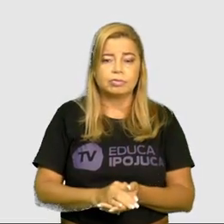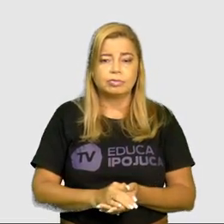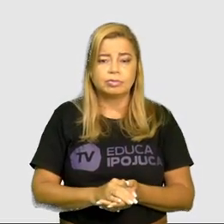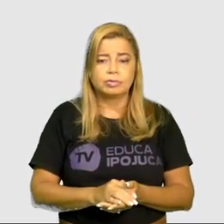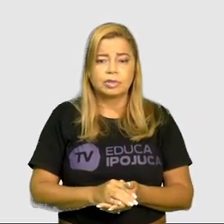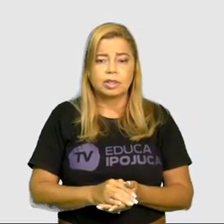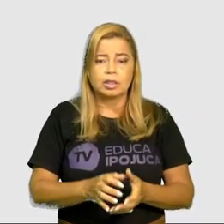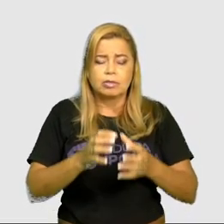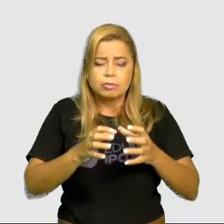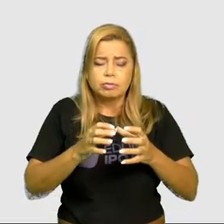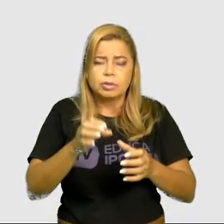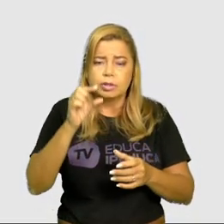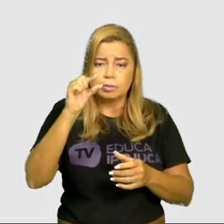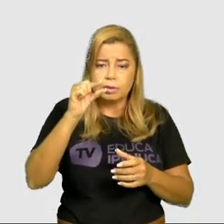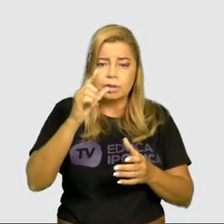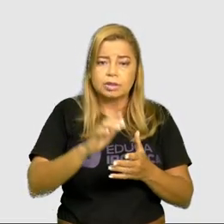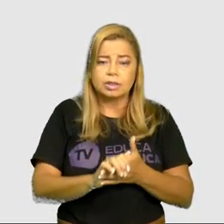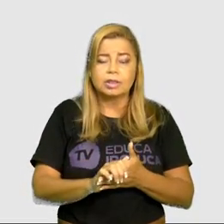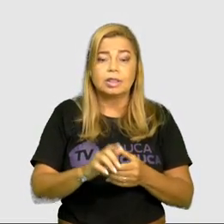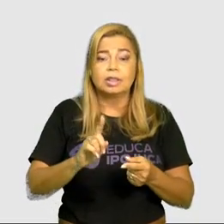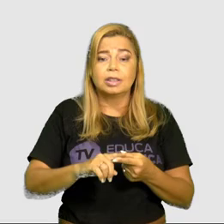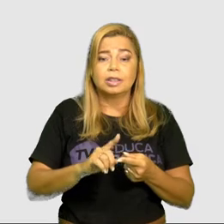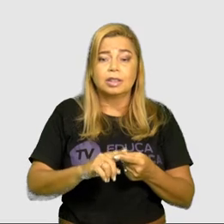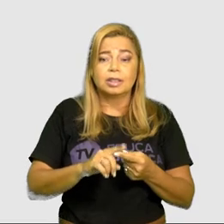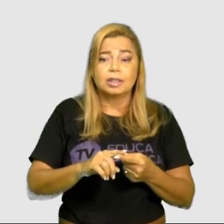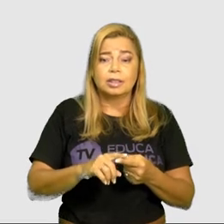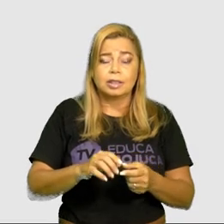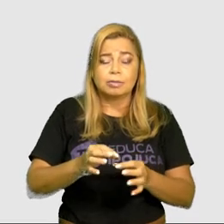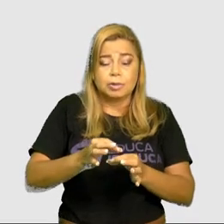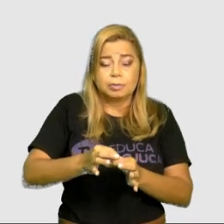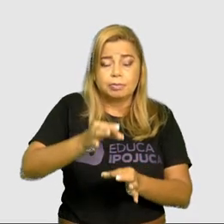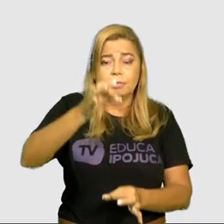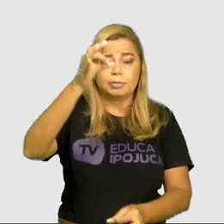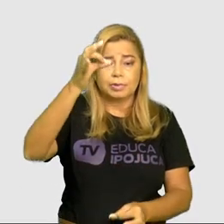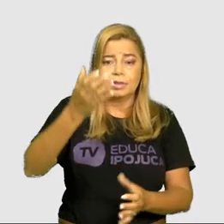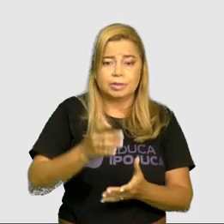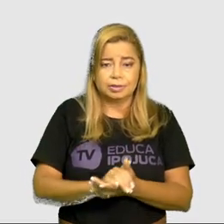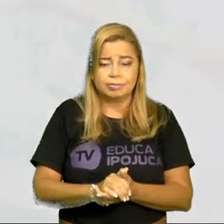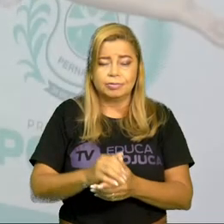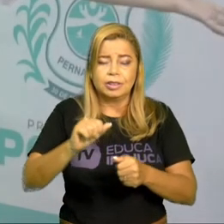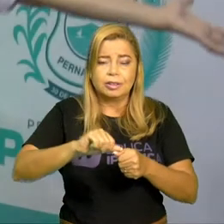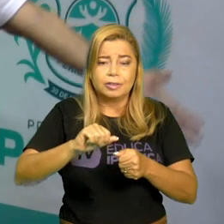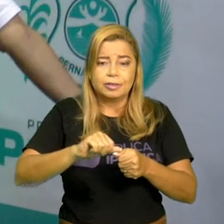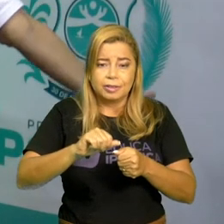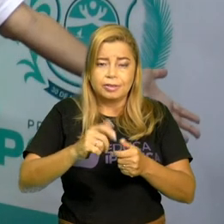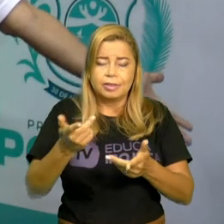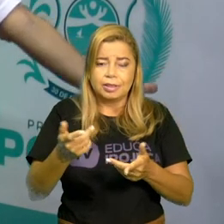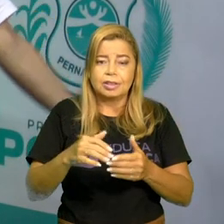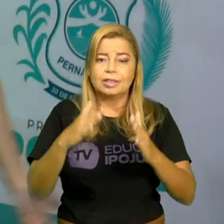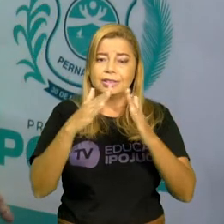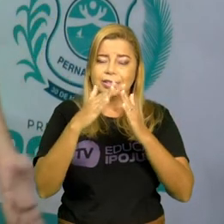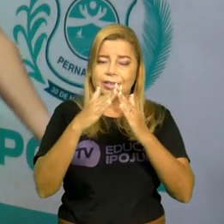com palitos e furar tampinhas coloridas. E assim você vai confeccionar um